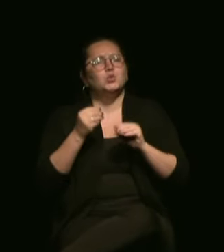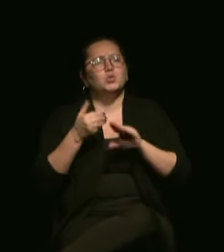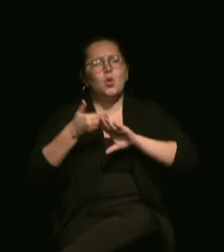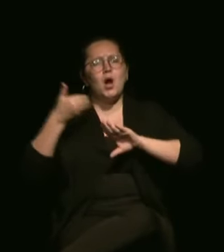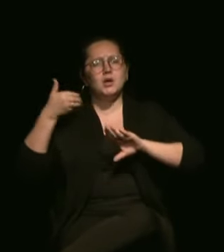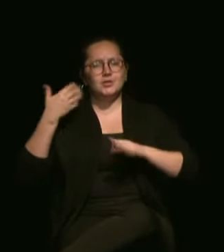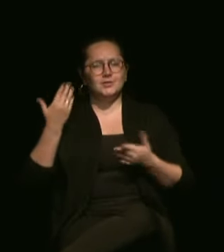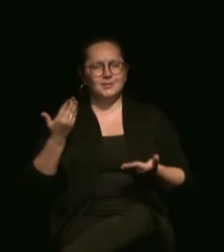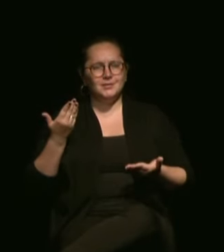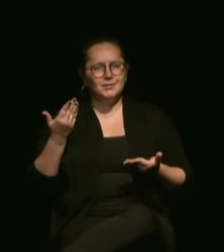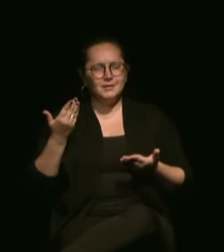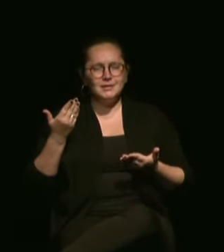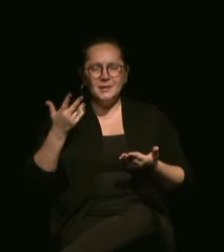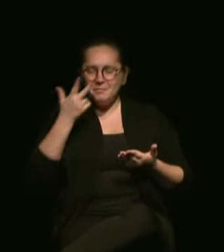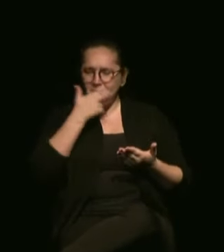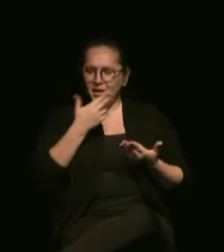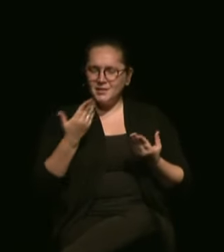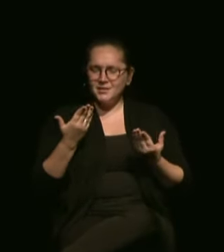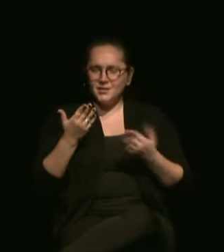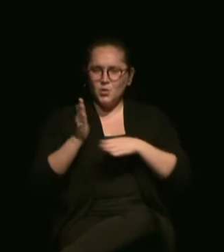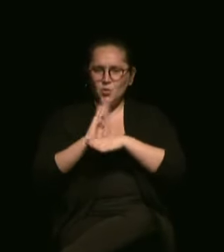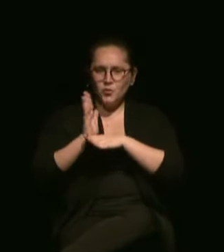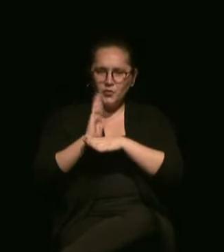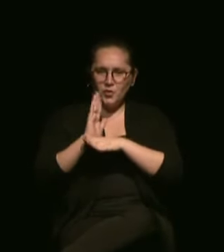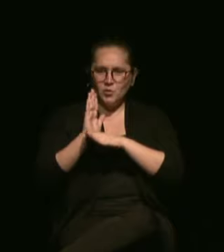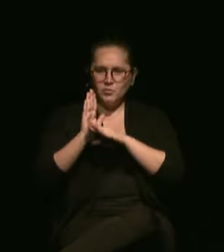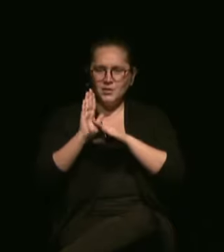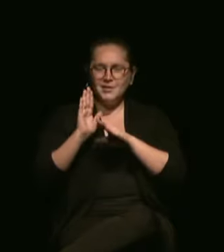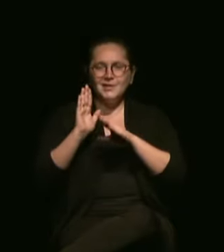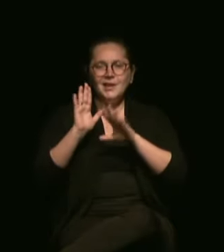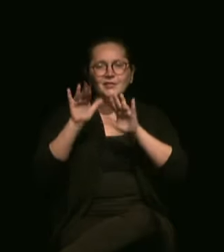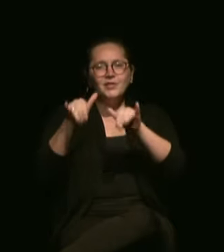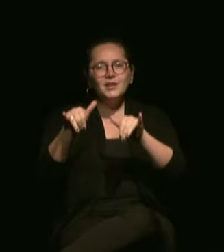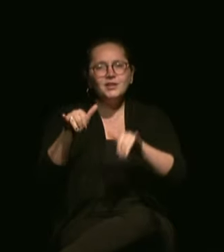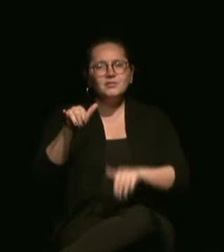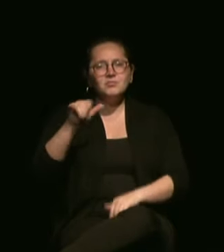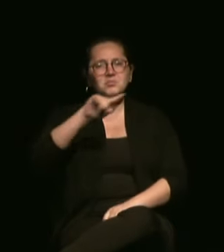enfim, de que o filme termina com um ponto de exclamação, né?